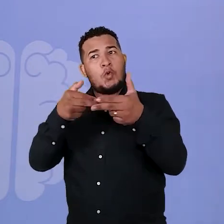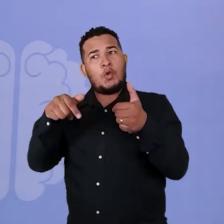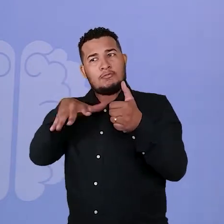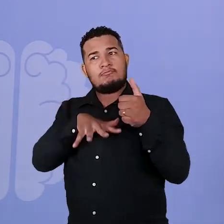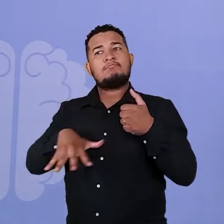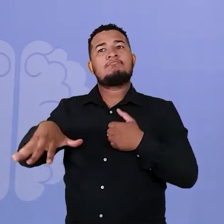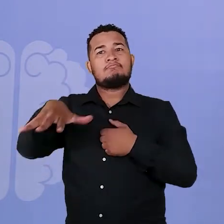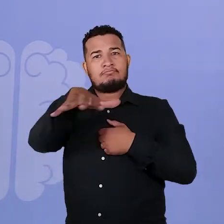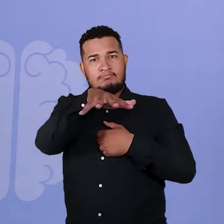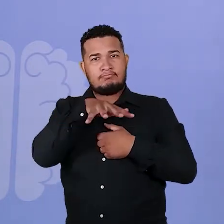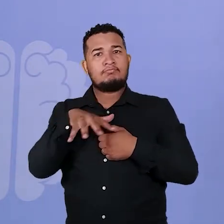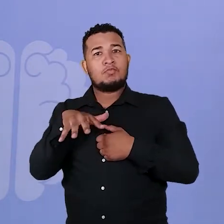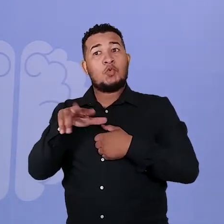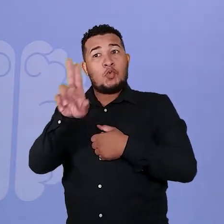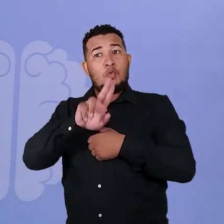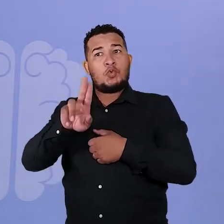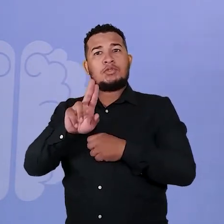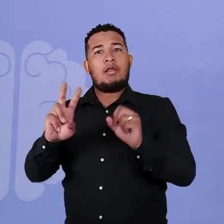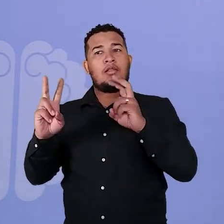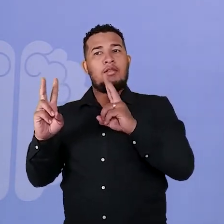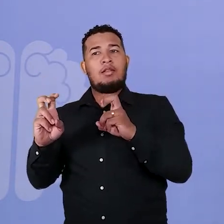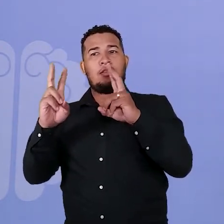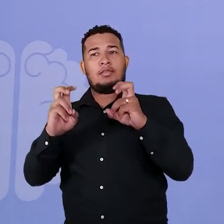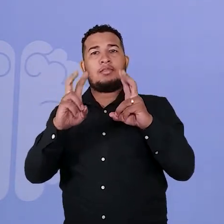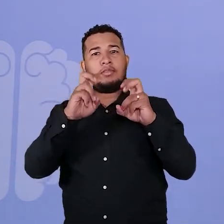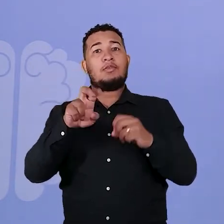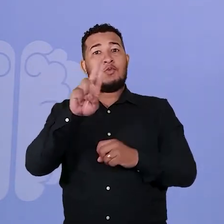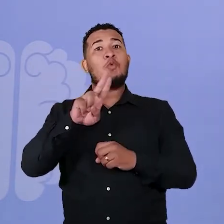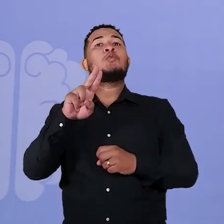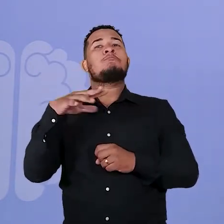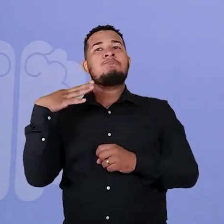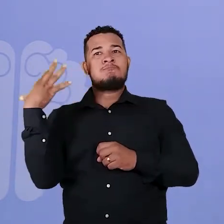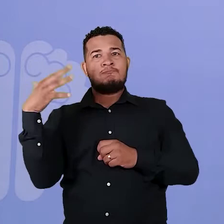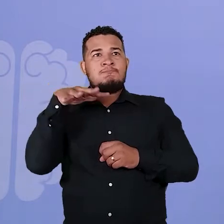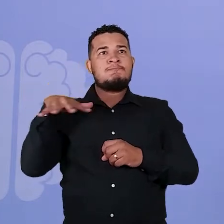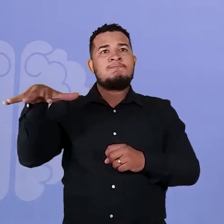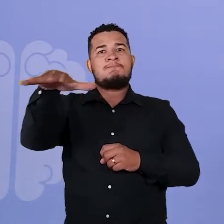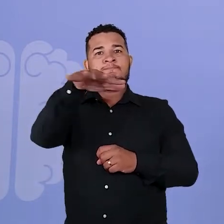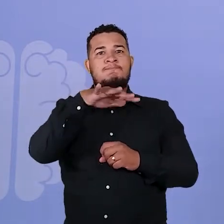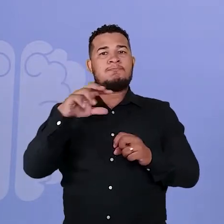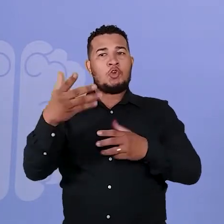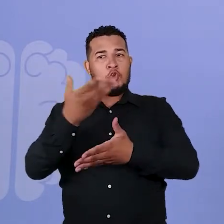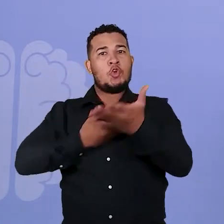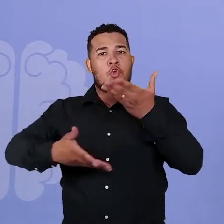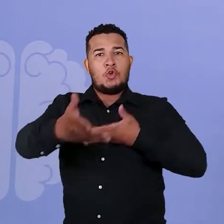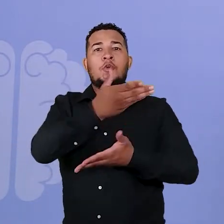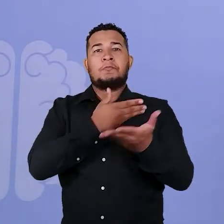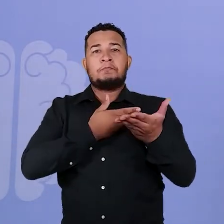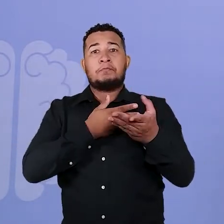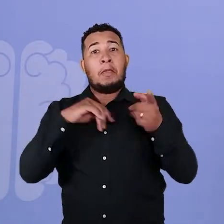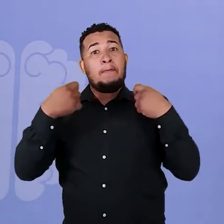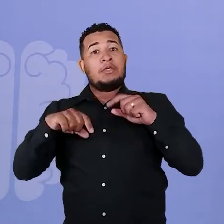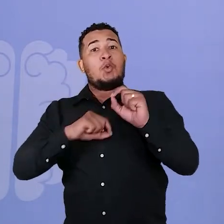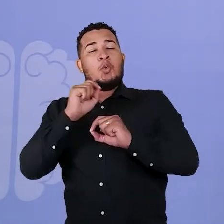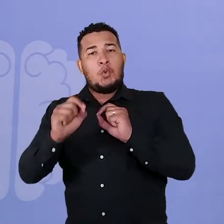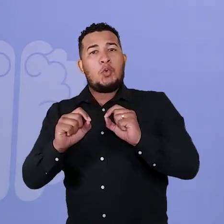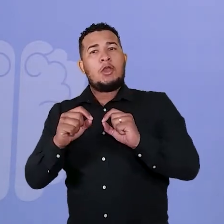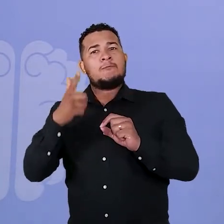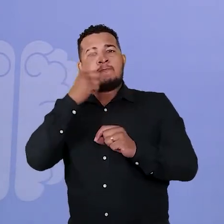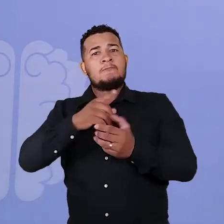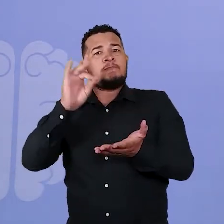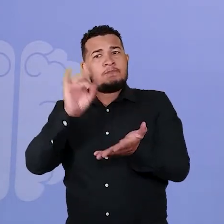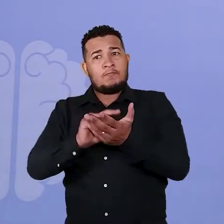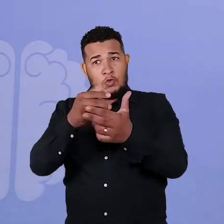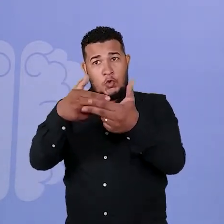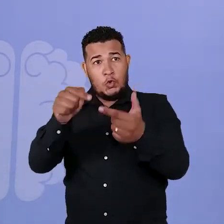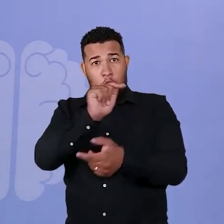as coisas ao nosso redor do mundo, os assuntos que acontecem ao nosso redor e que dizem respeito a gente, nós temos que ter